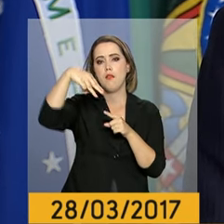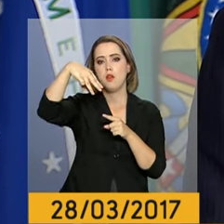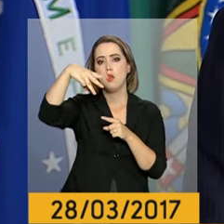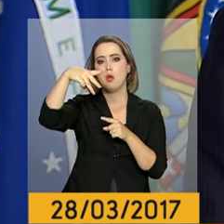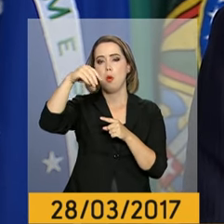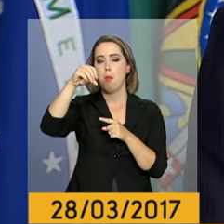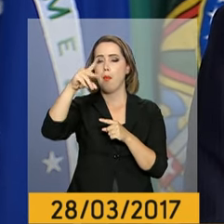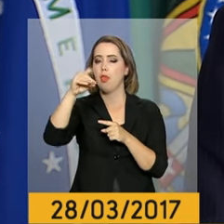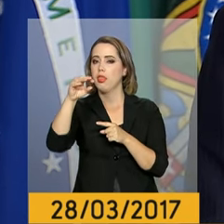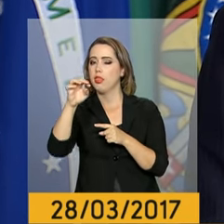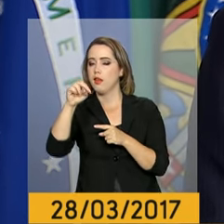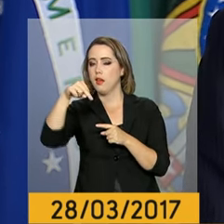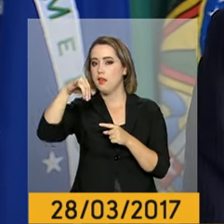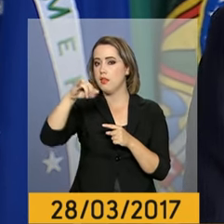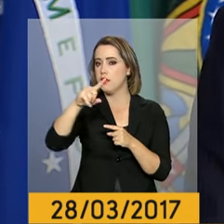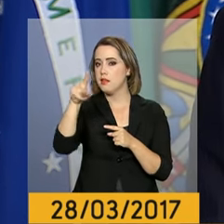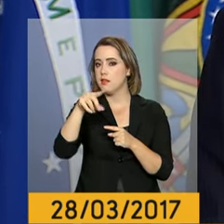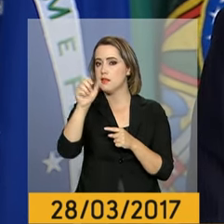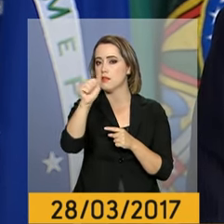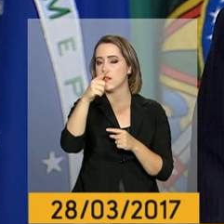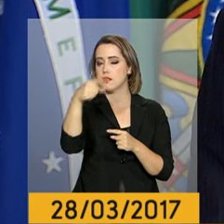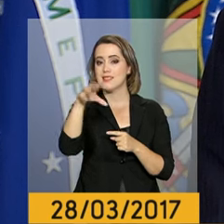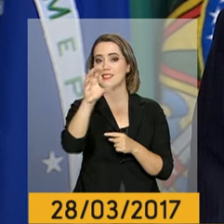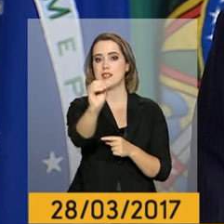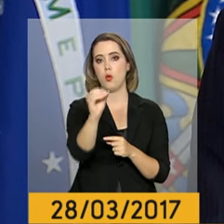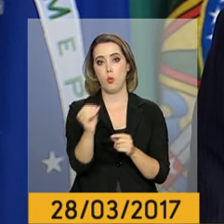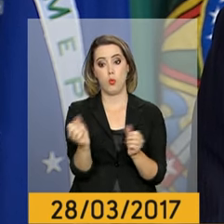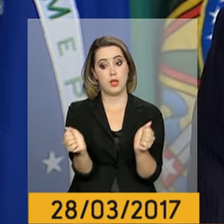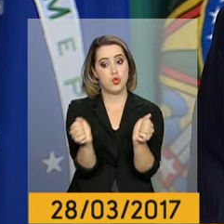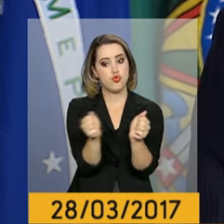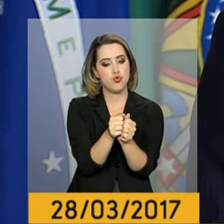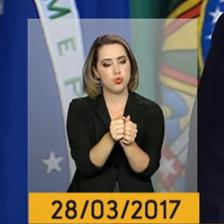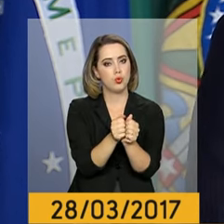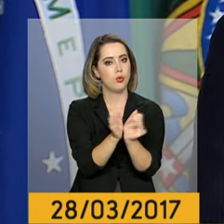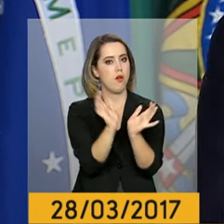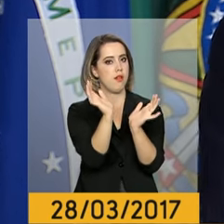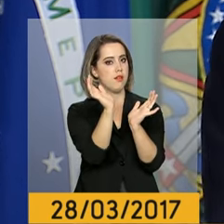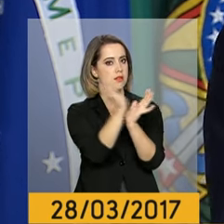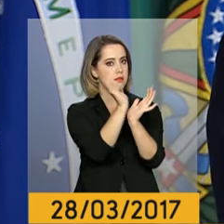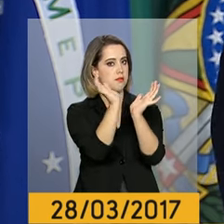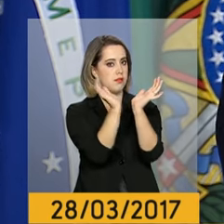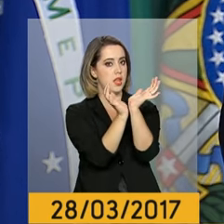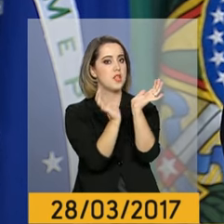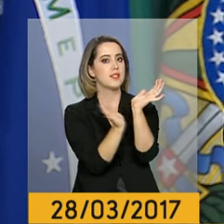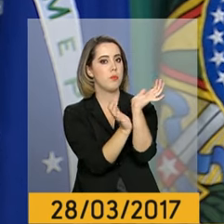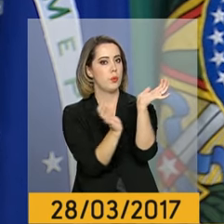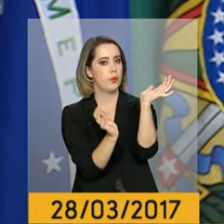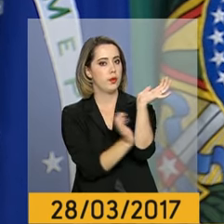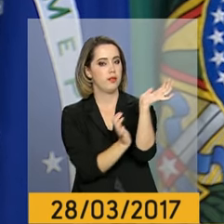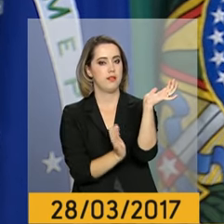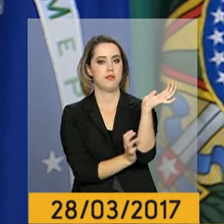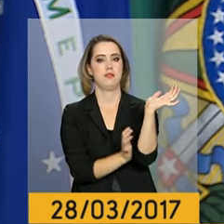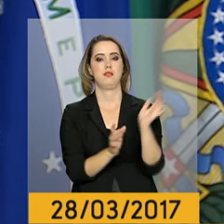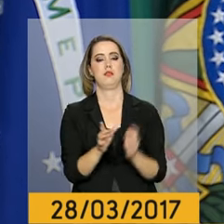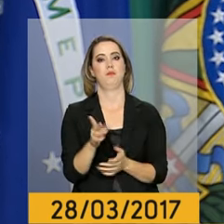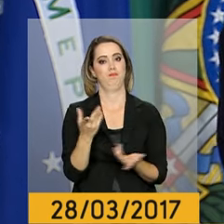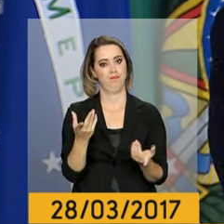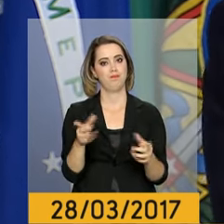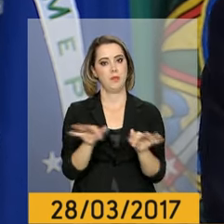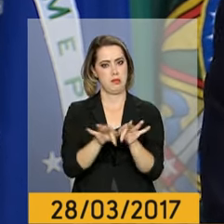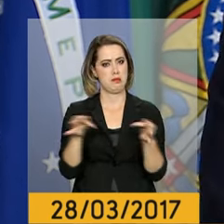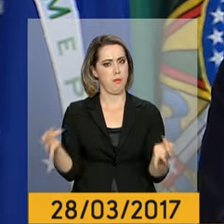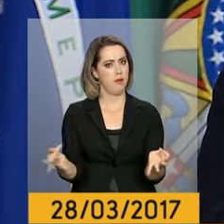conjugada a palavra desburocratização há tempos atrás nós fazíamos Eu acho que o